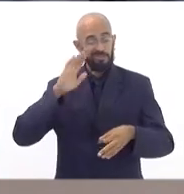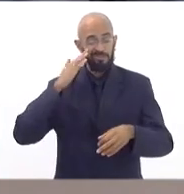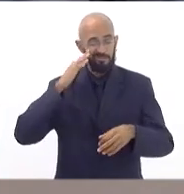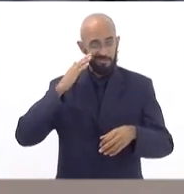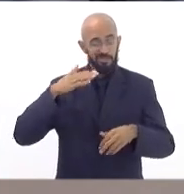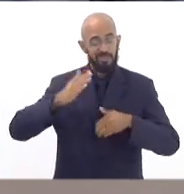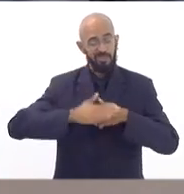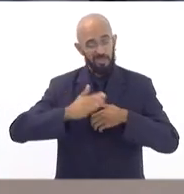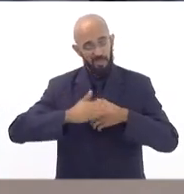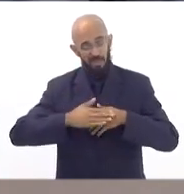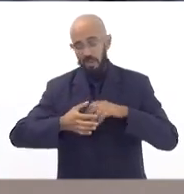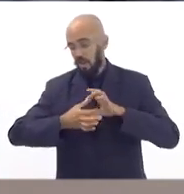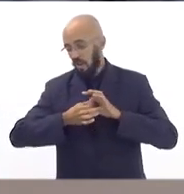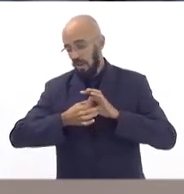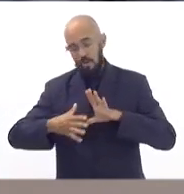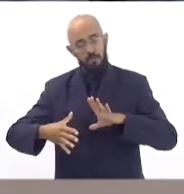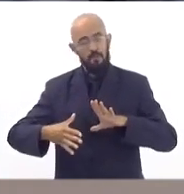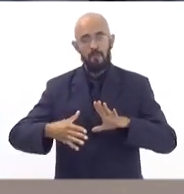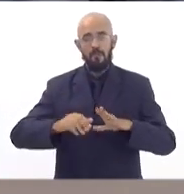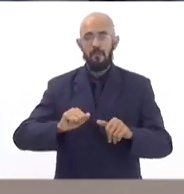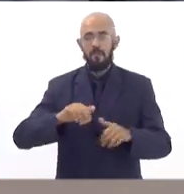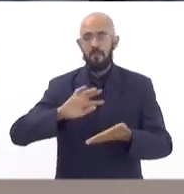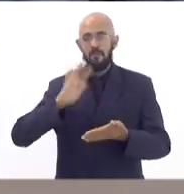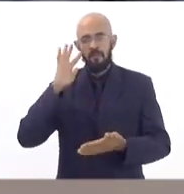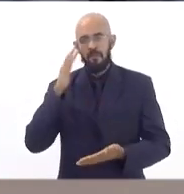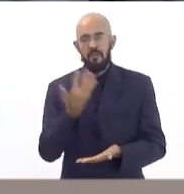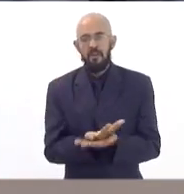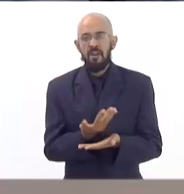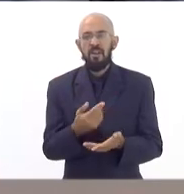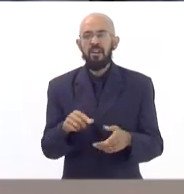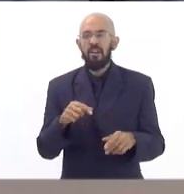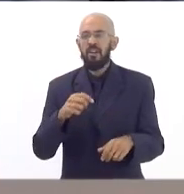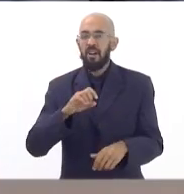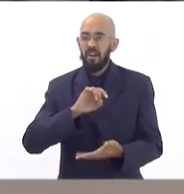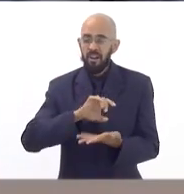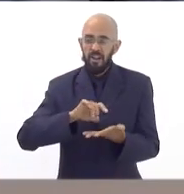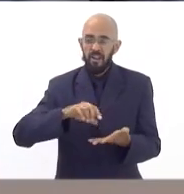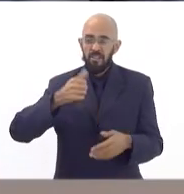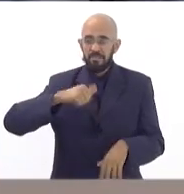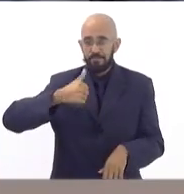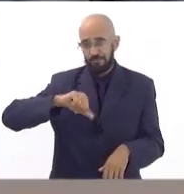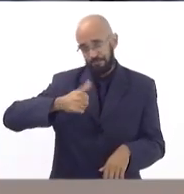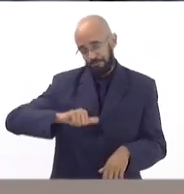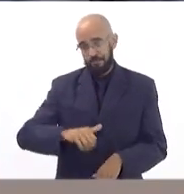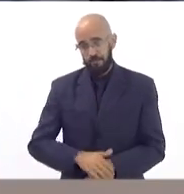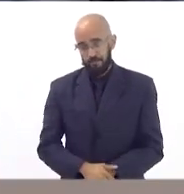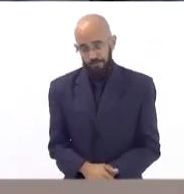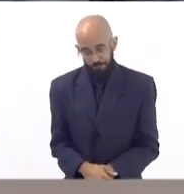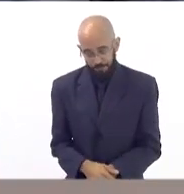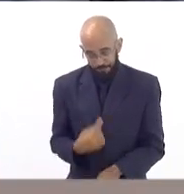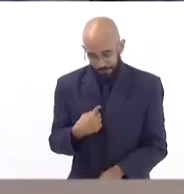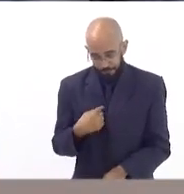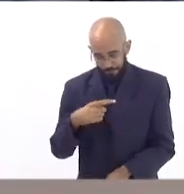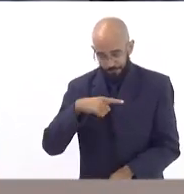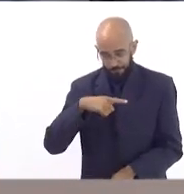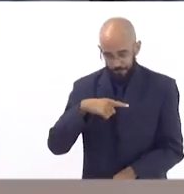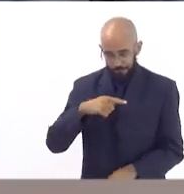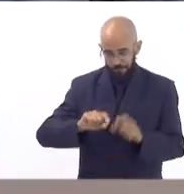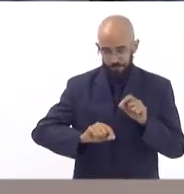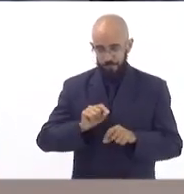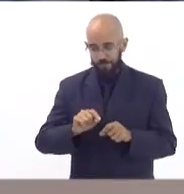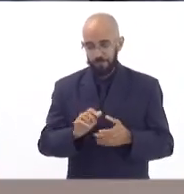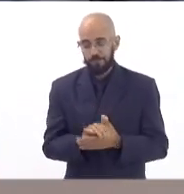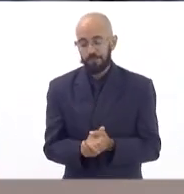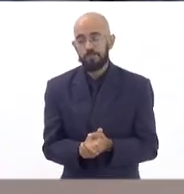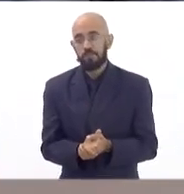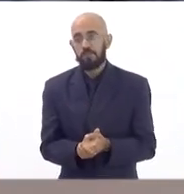livre convicção e que caso a caso na iria ser avaliado é eu tenho uma